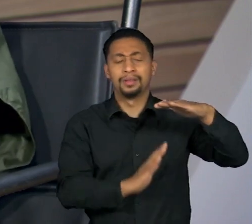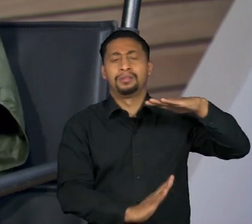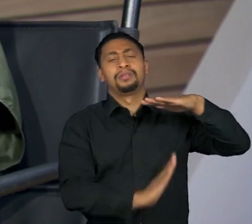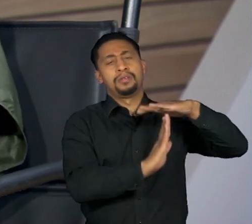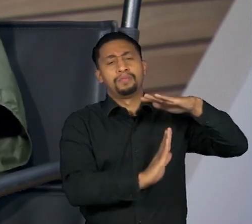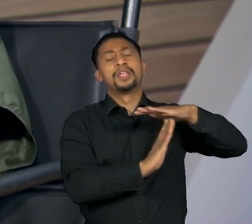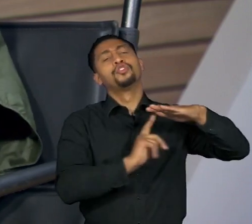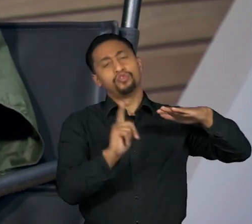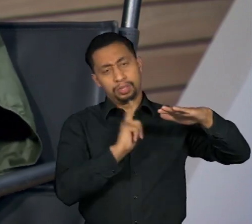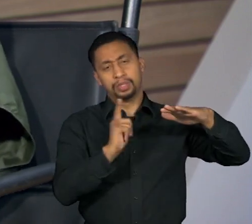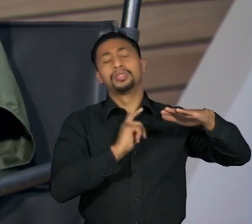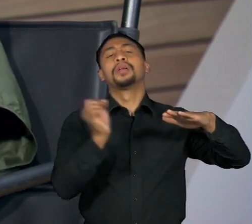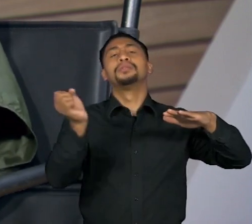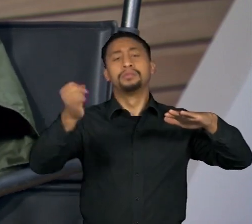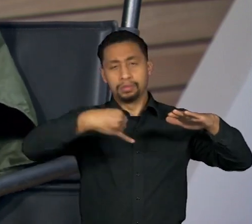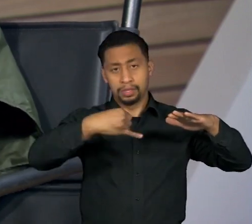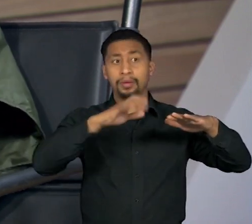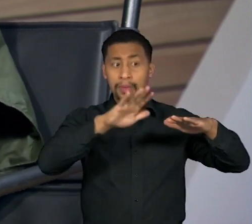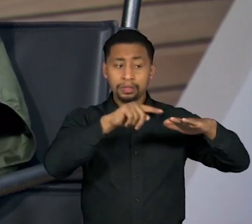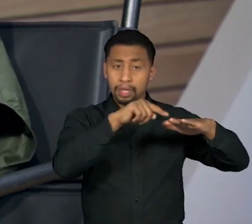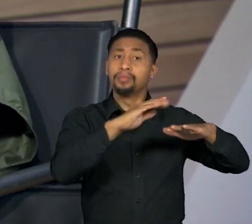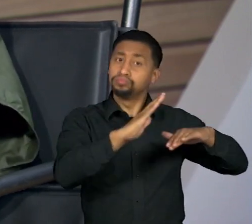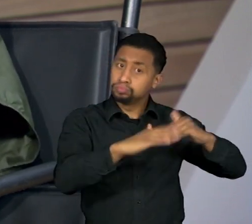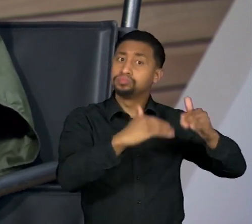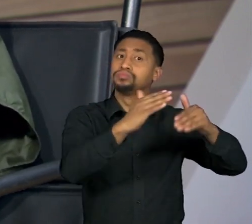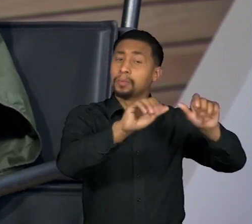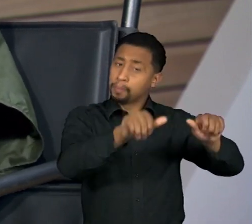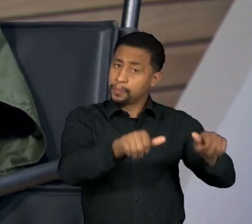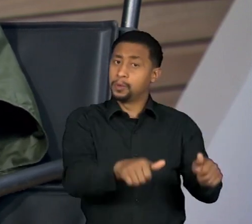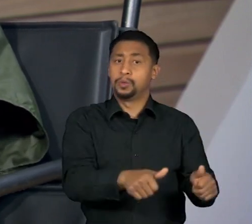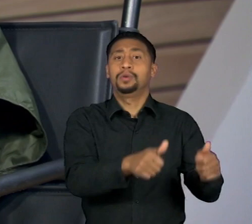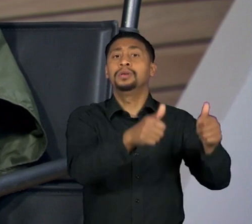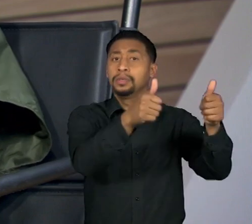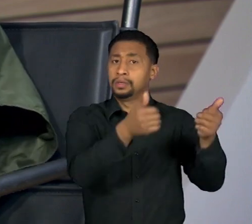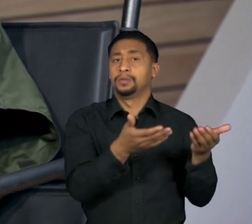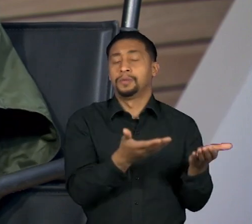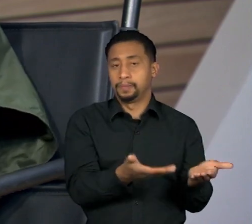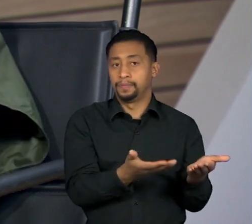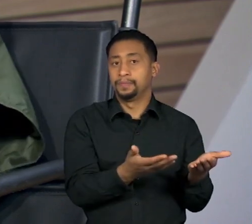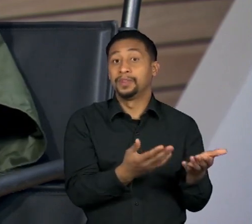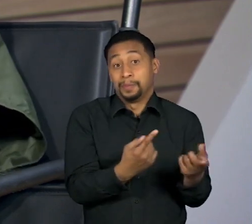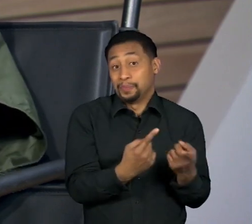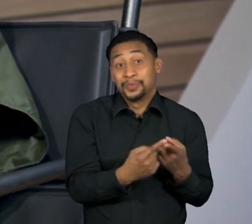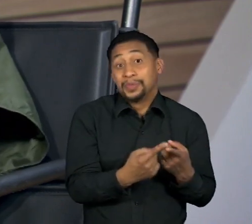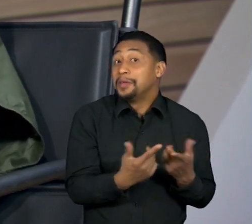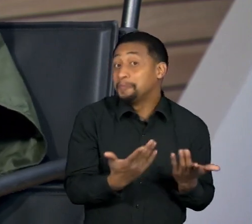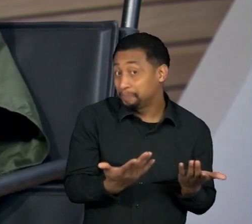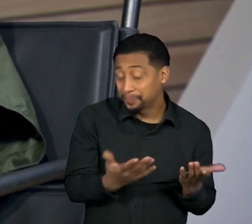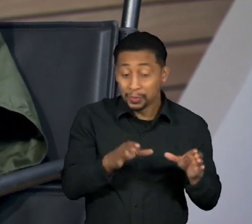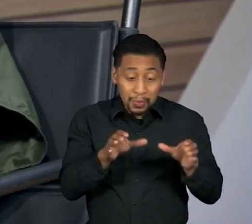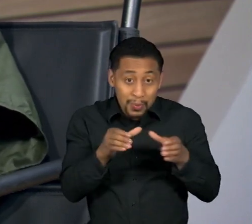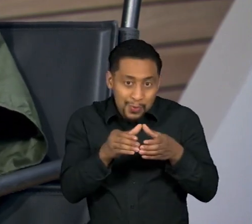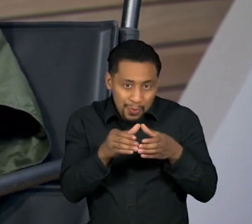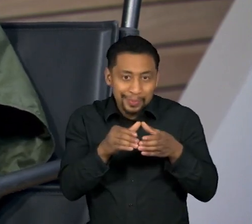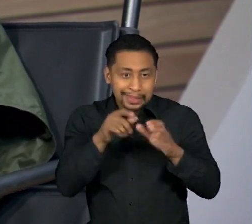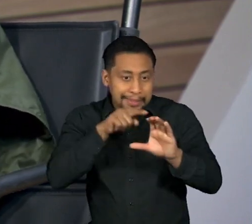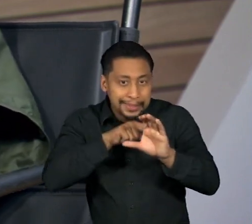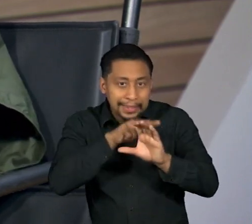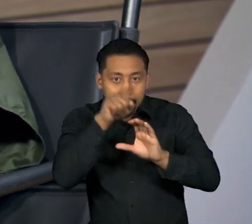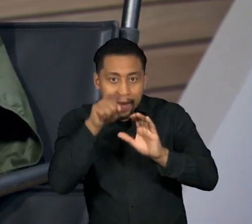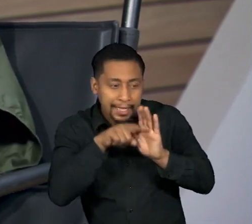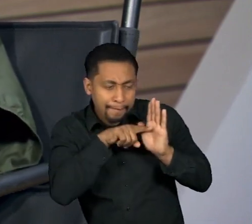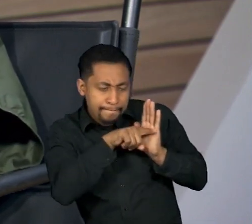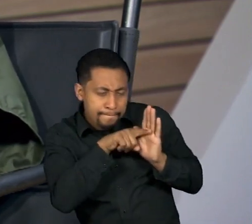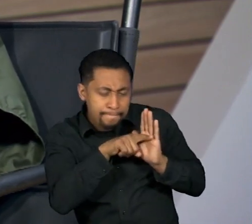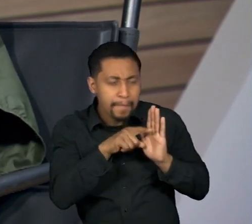tende a melhorar, ela está melhorando. À medida que ela está melhorando, porque os cientistas estão conseguindo contornar alguns dos problemas, ou porque